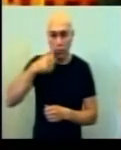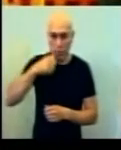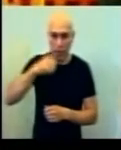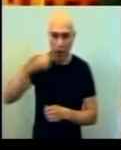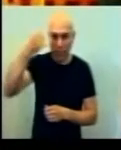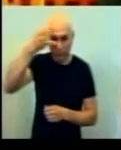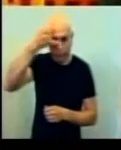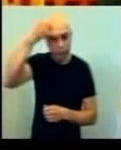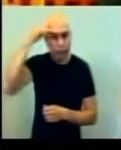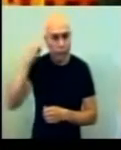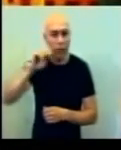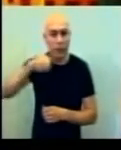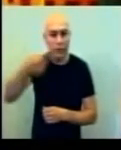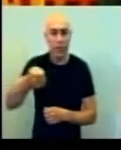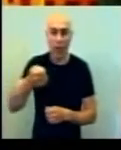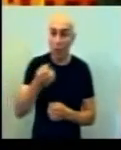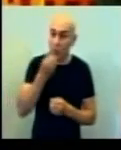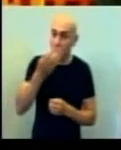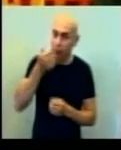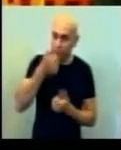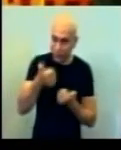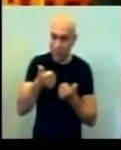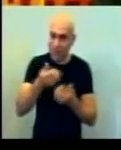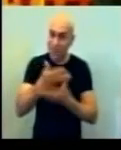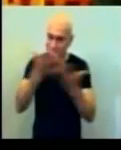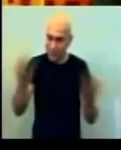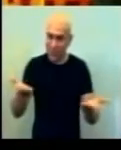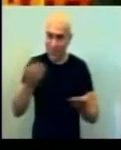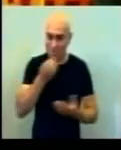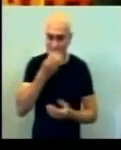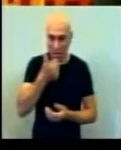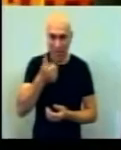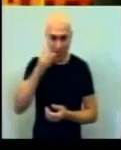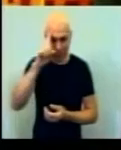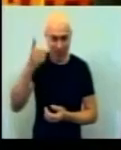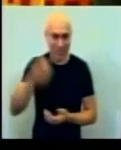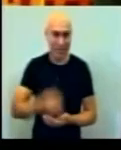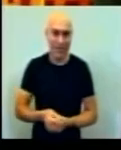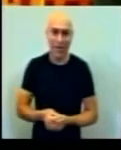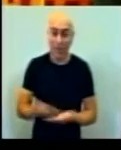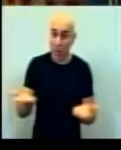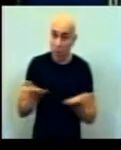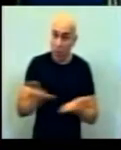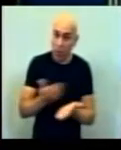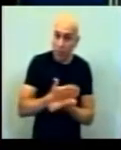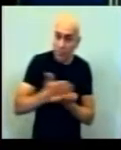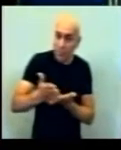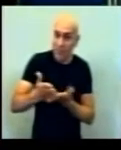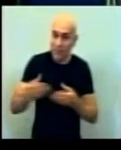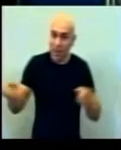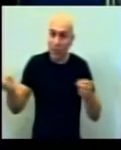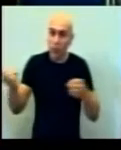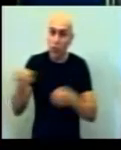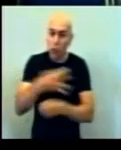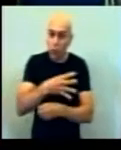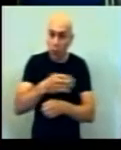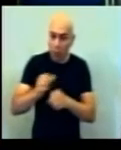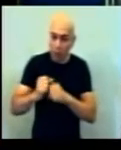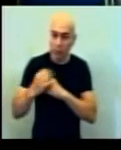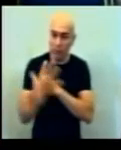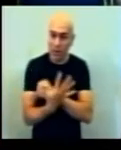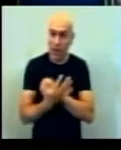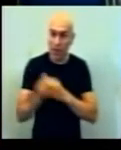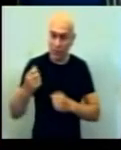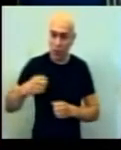Negri. Bom dia, Andréa. Bom dia a todos. Vamos iniciar a apresentação dos casos, da atualização dos casos aqui em São José do